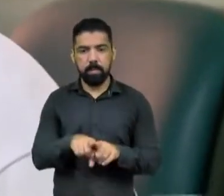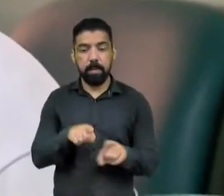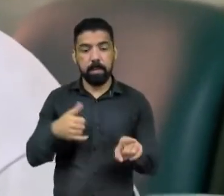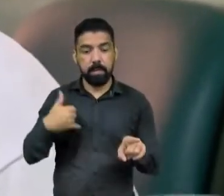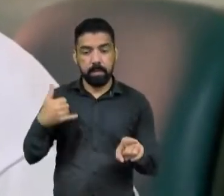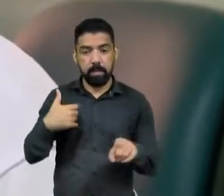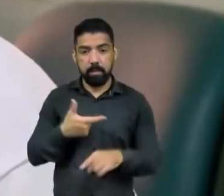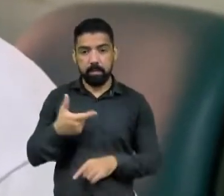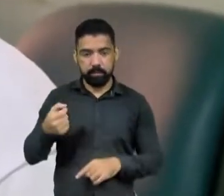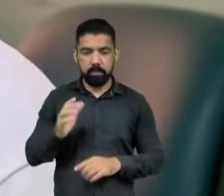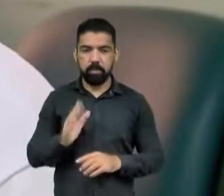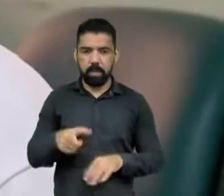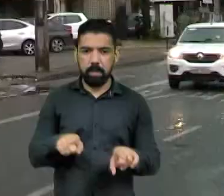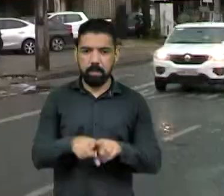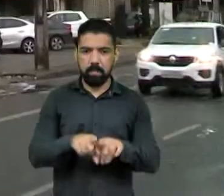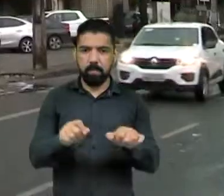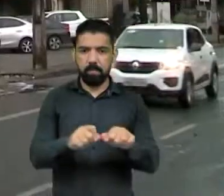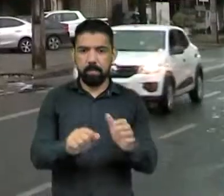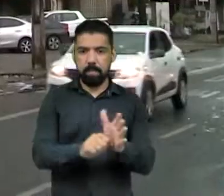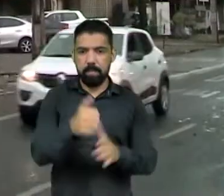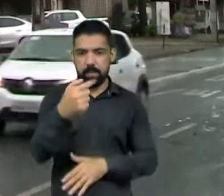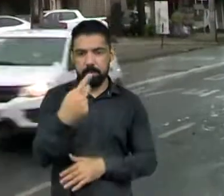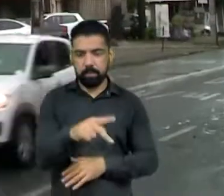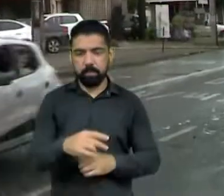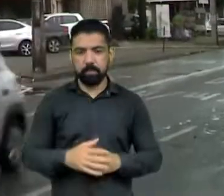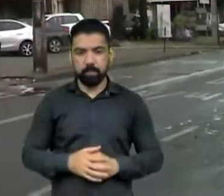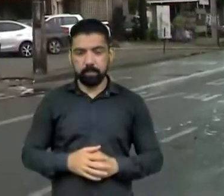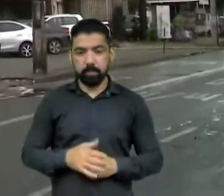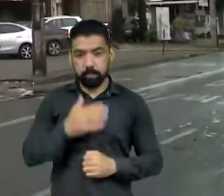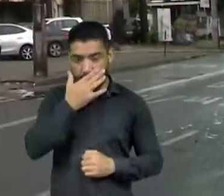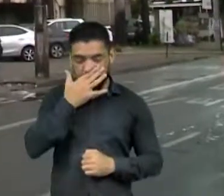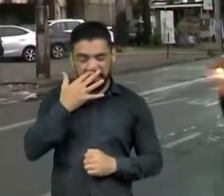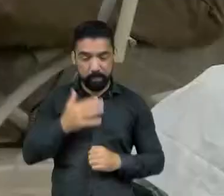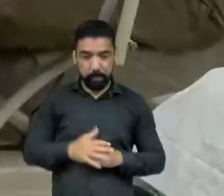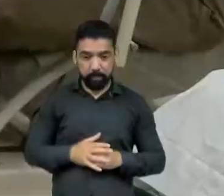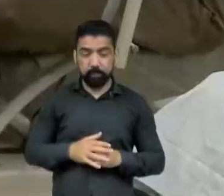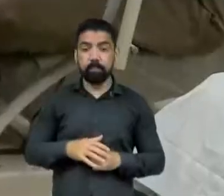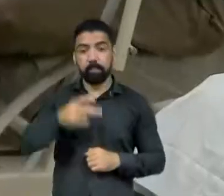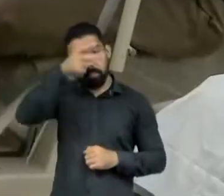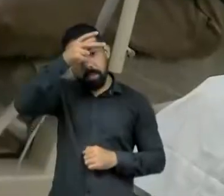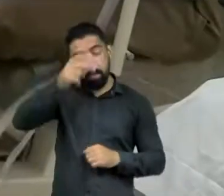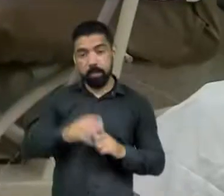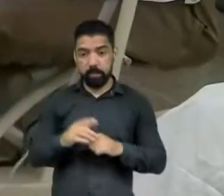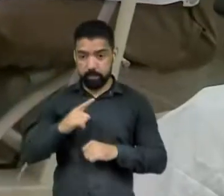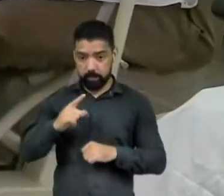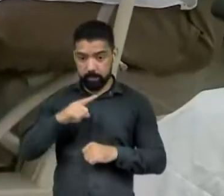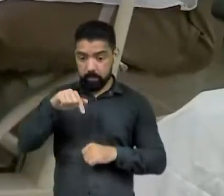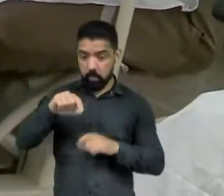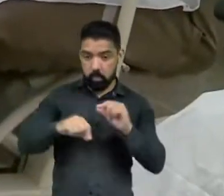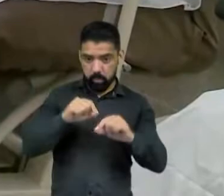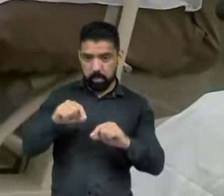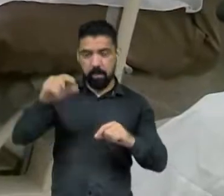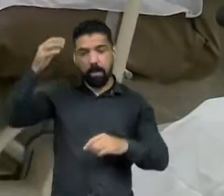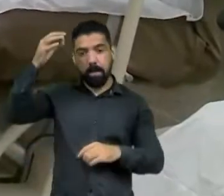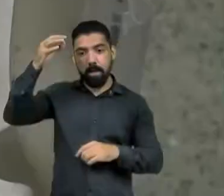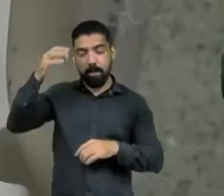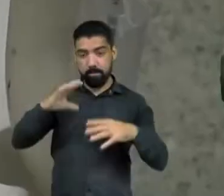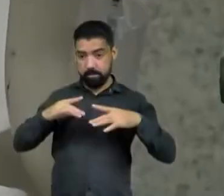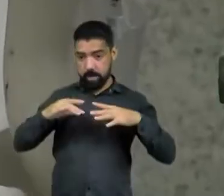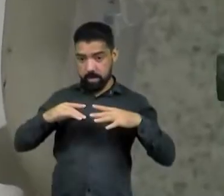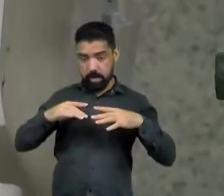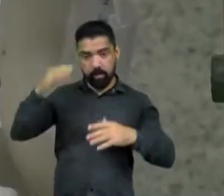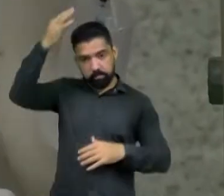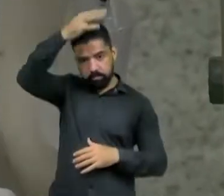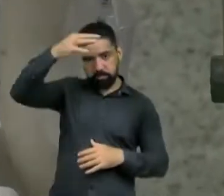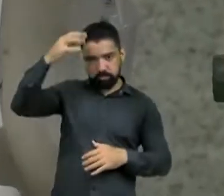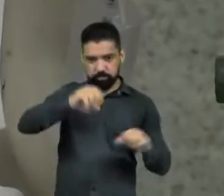já fez a sua primeira doação também. Por causa do feriado da Semana Santa, o Hemosse convida a população para ajudar a abastecer o estoque. Com